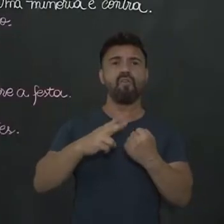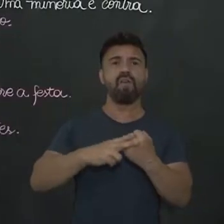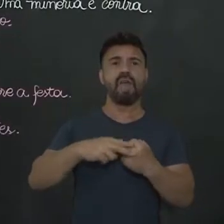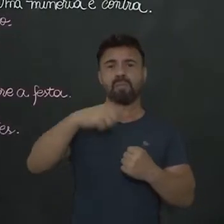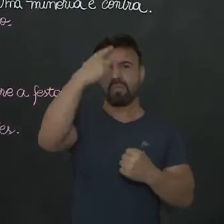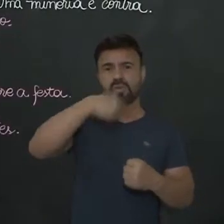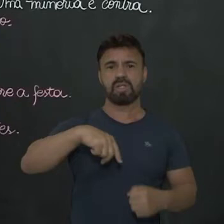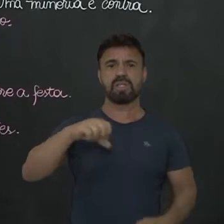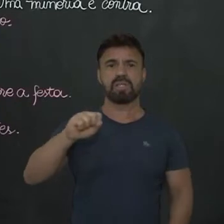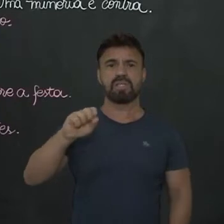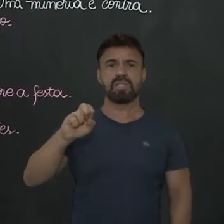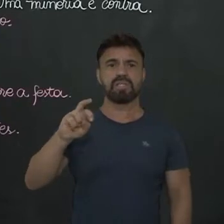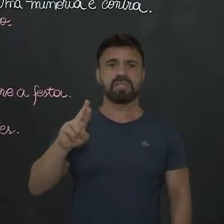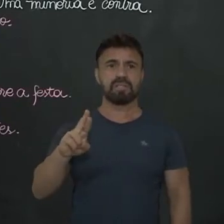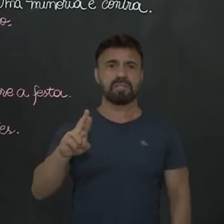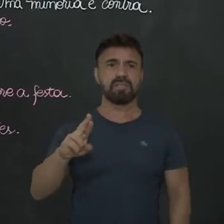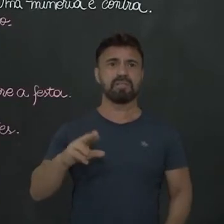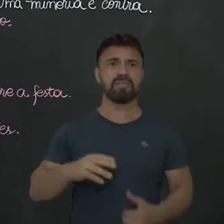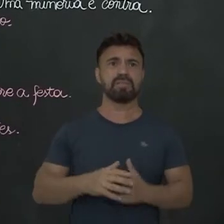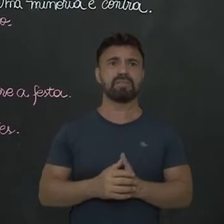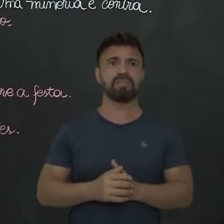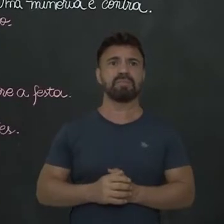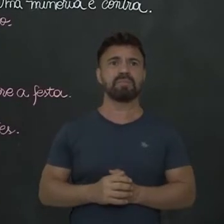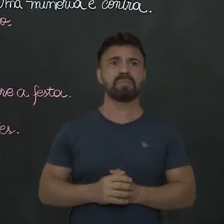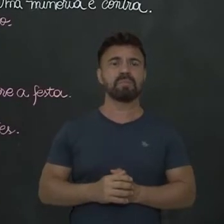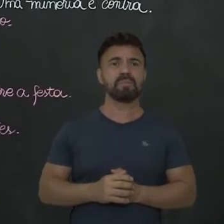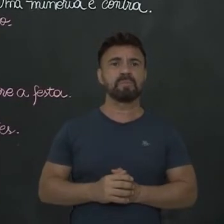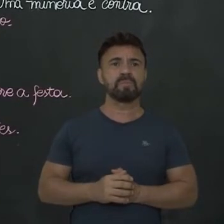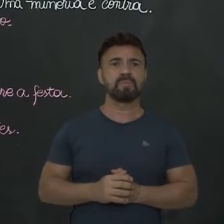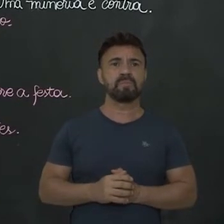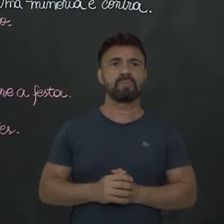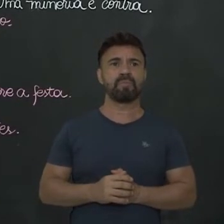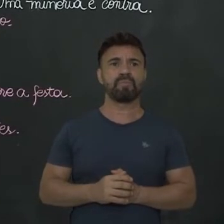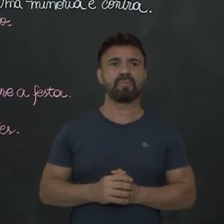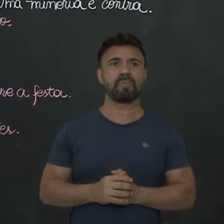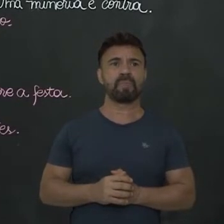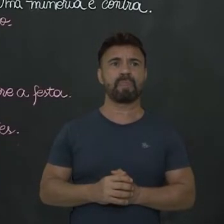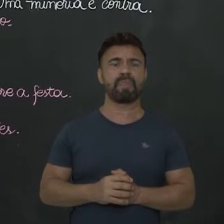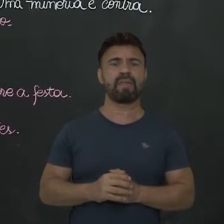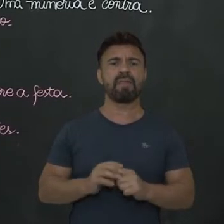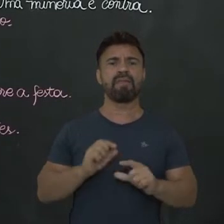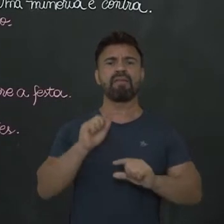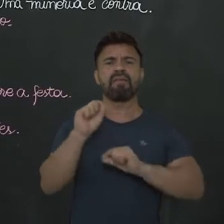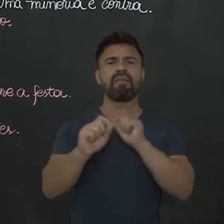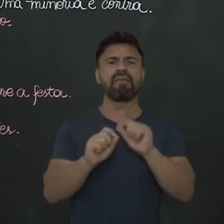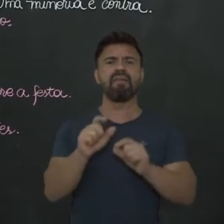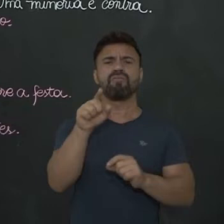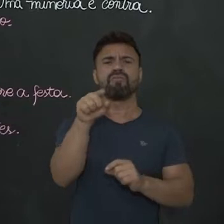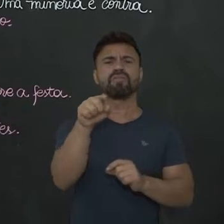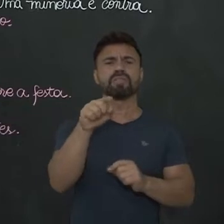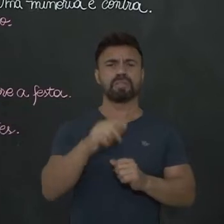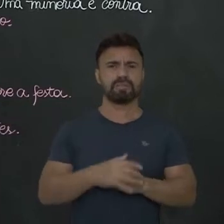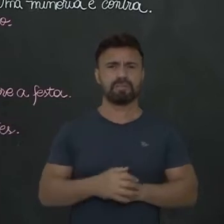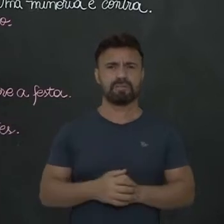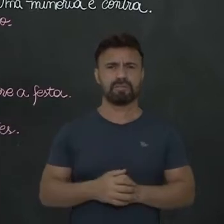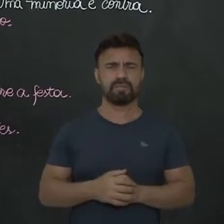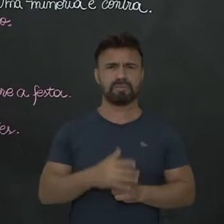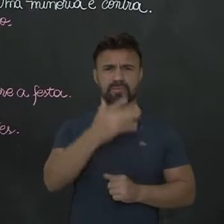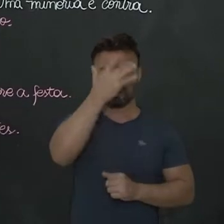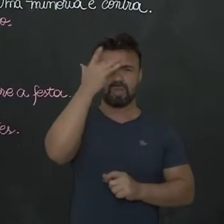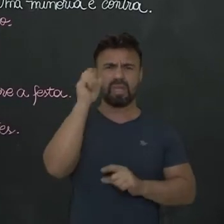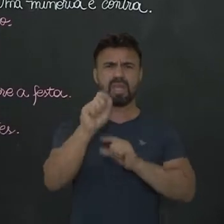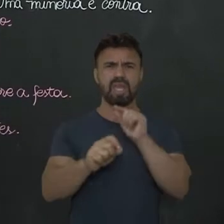com o predicativo. Nesse caso aqui, expresso por um pronome, expresso por um substantivo. Quem é você? Isso